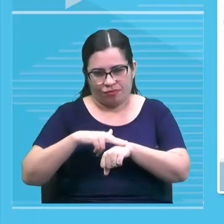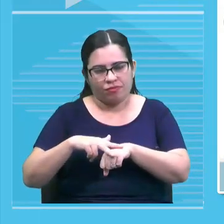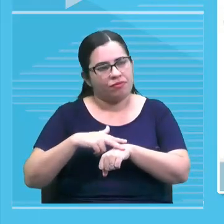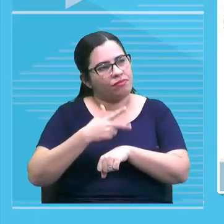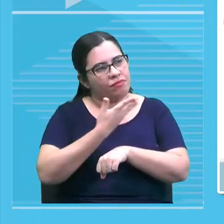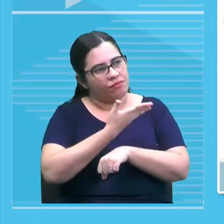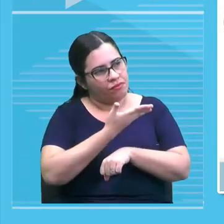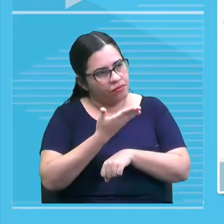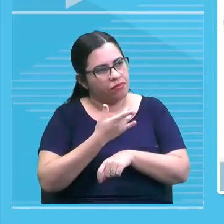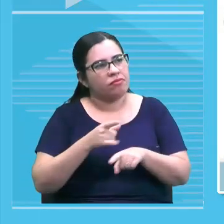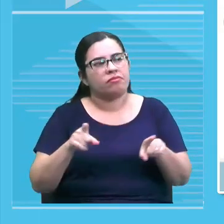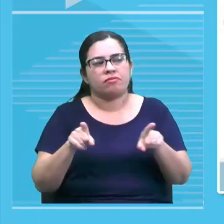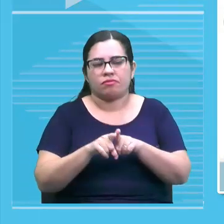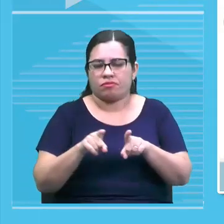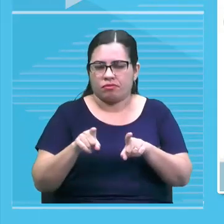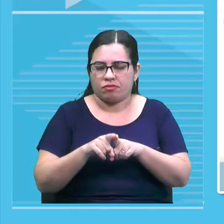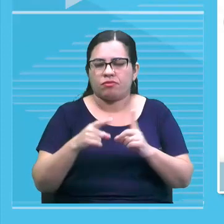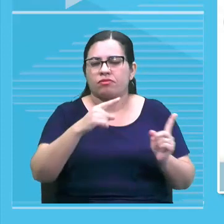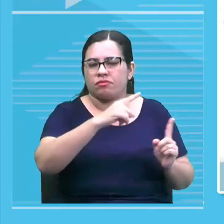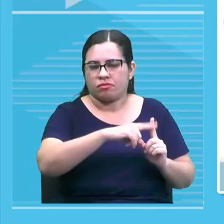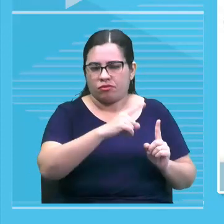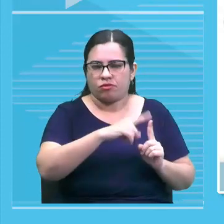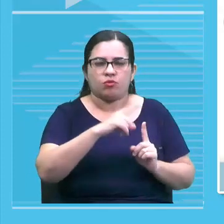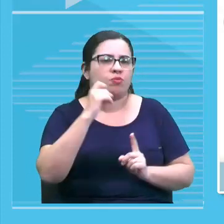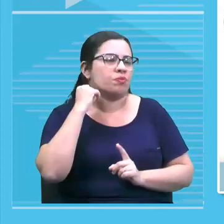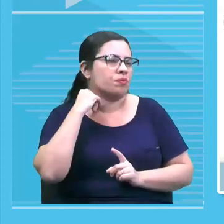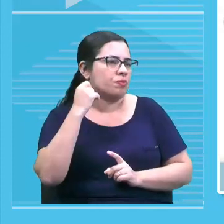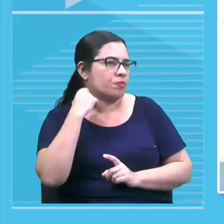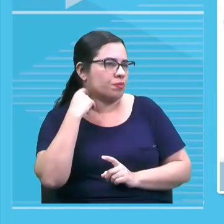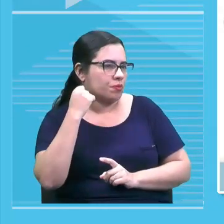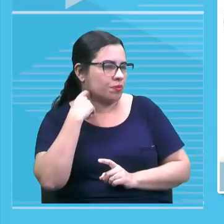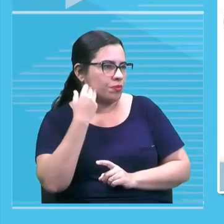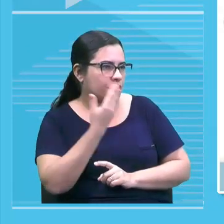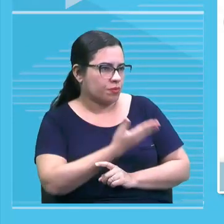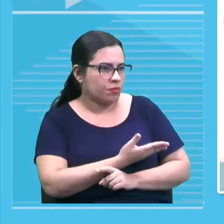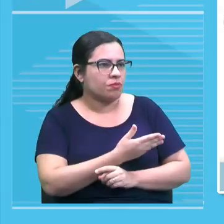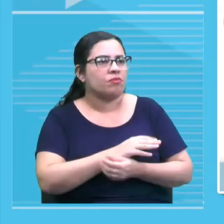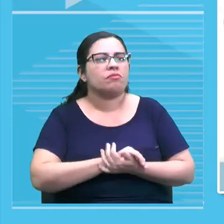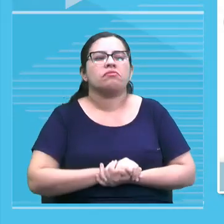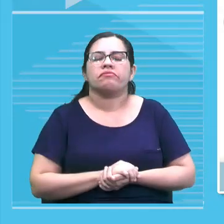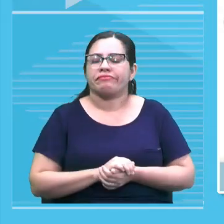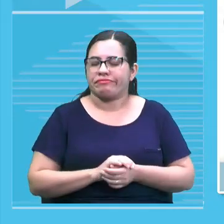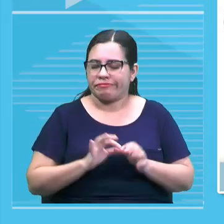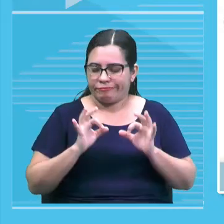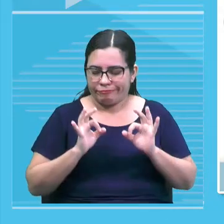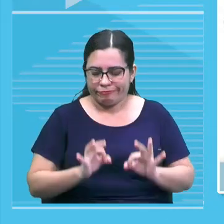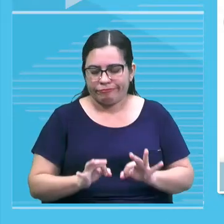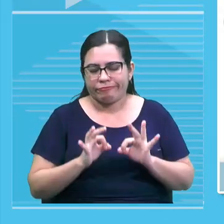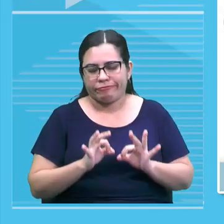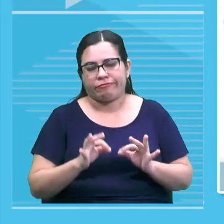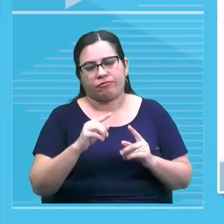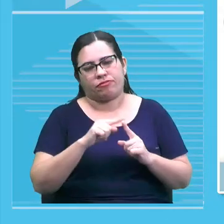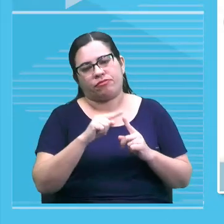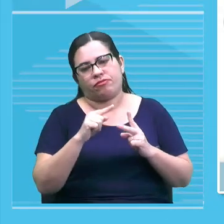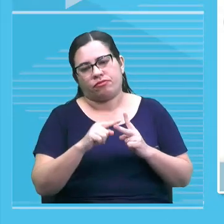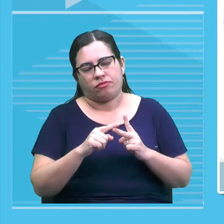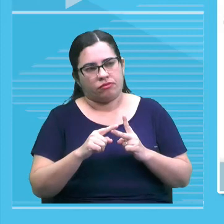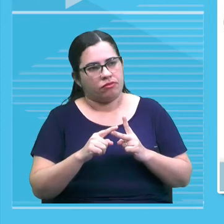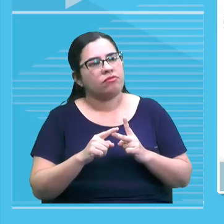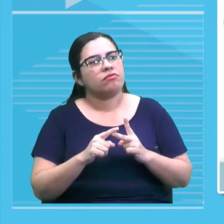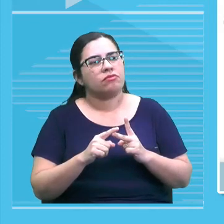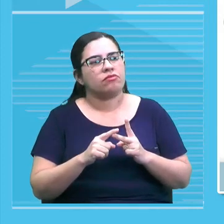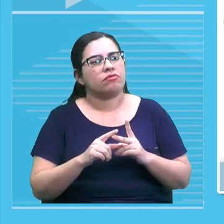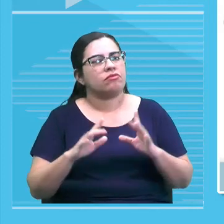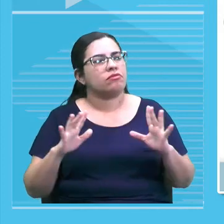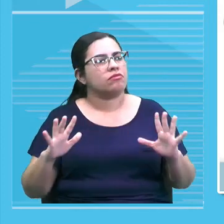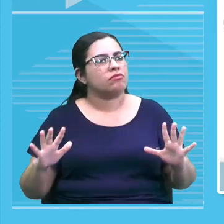ela também é longitudinal exatamente o que